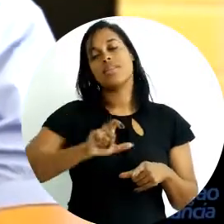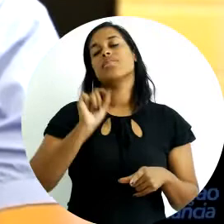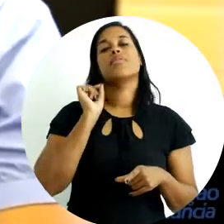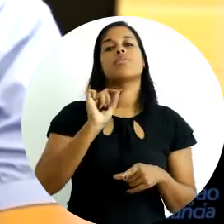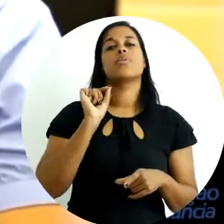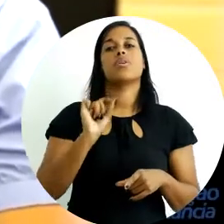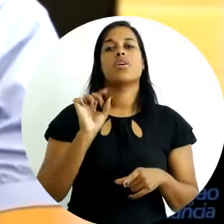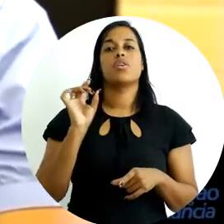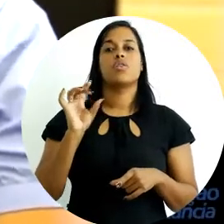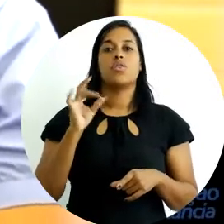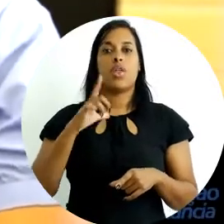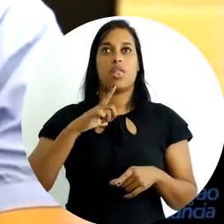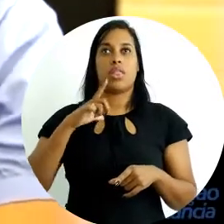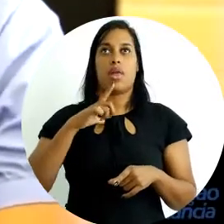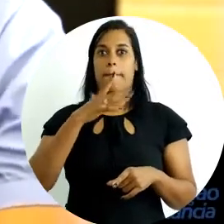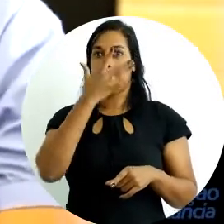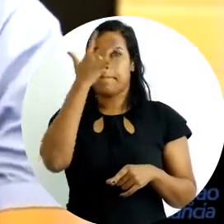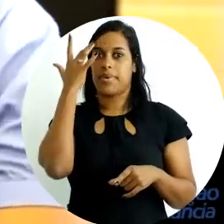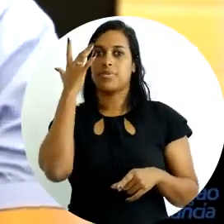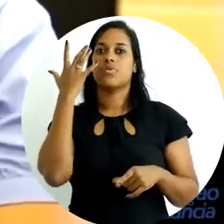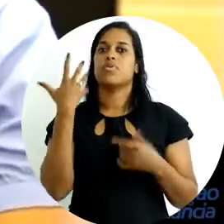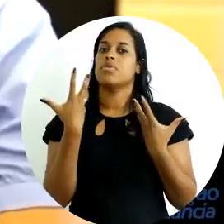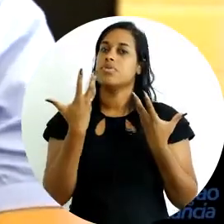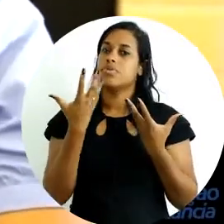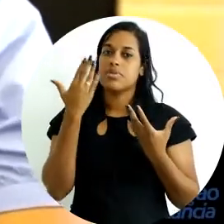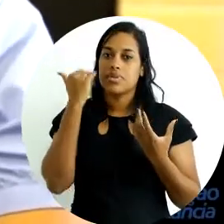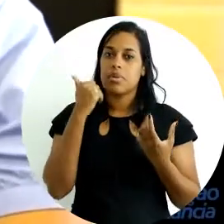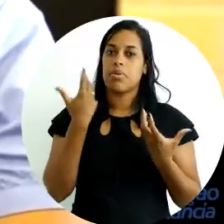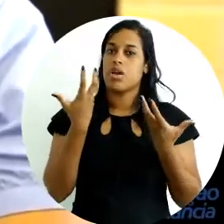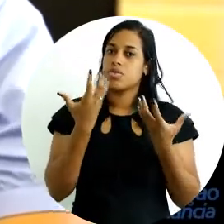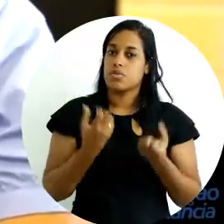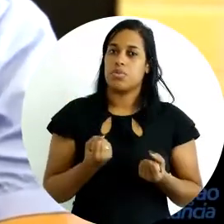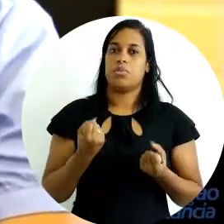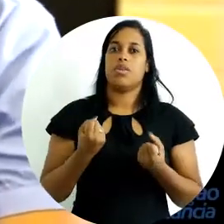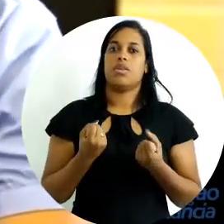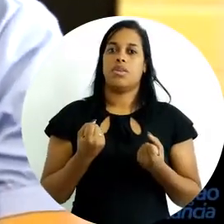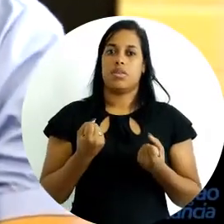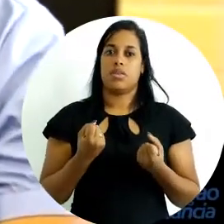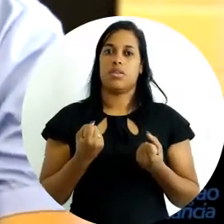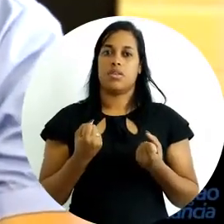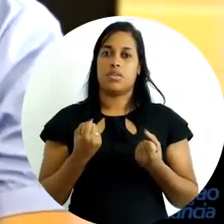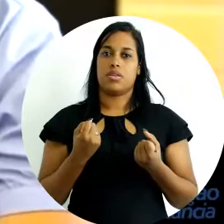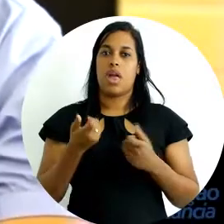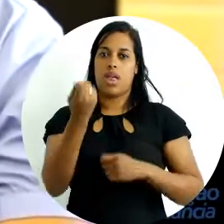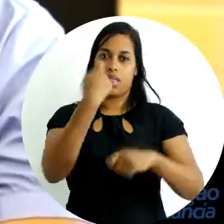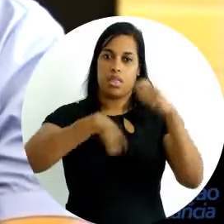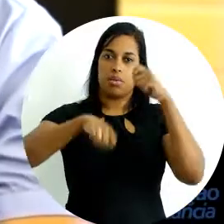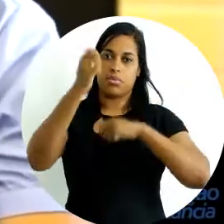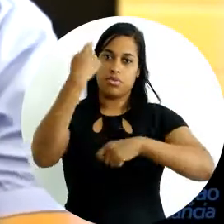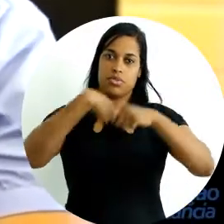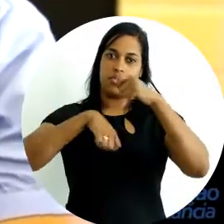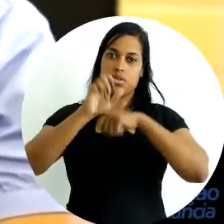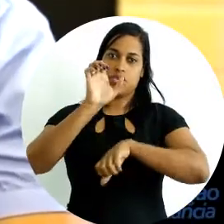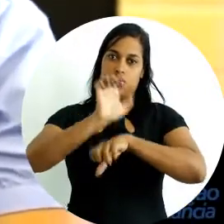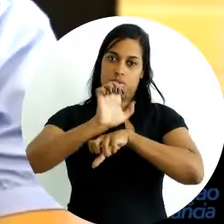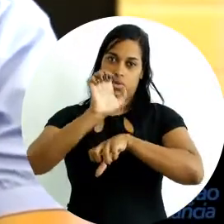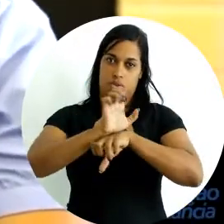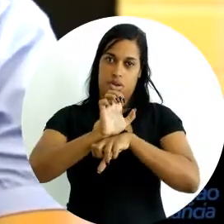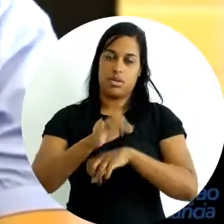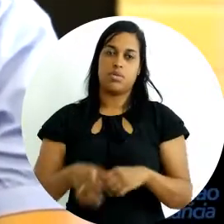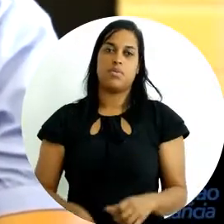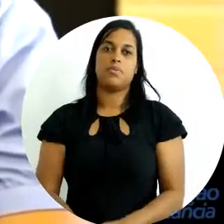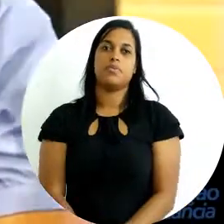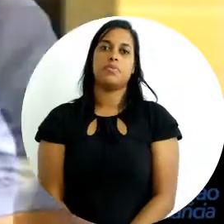que interessava era apenas ter pessoas aptas para assumir a máquina administrativa do